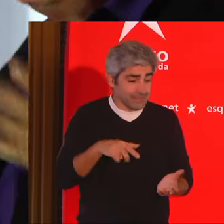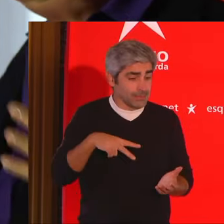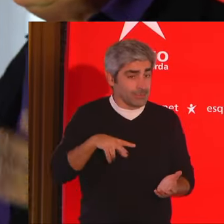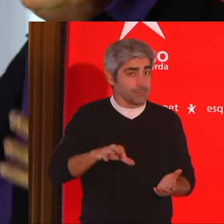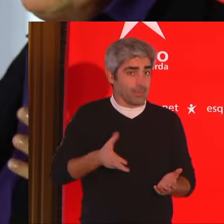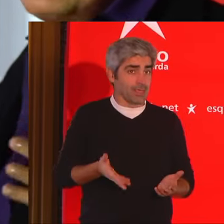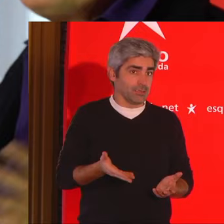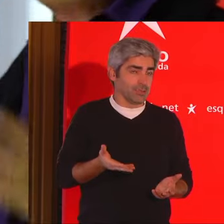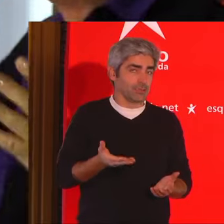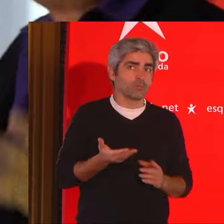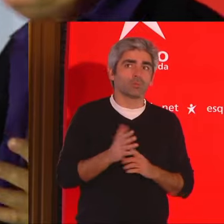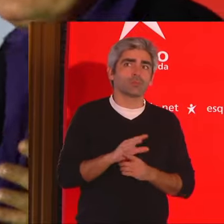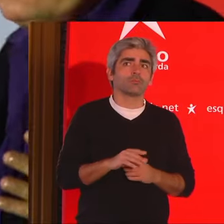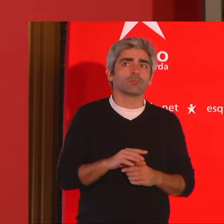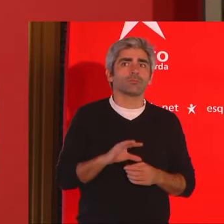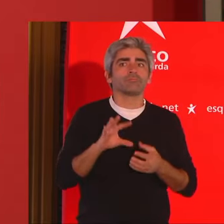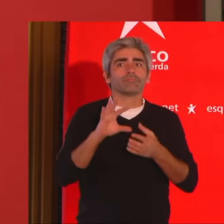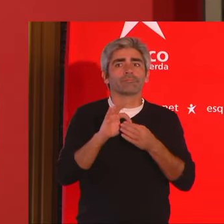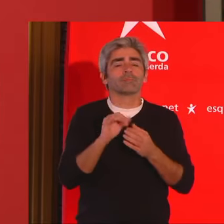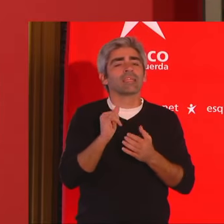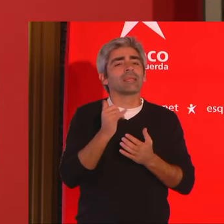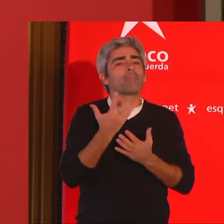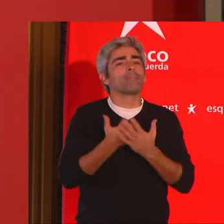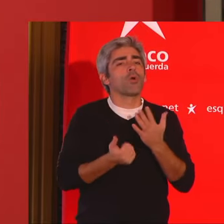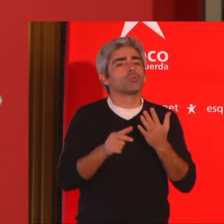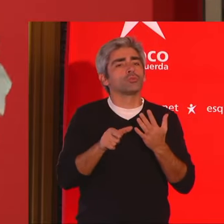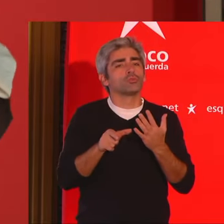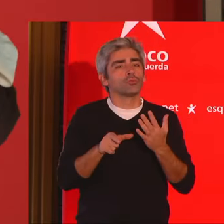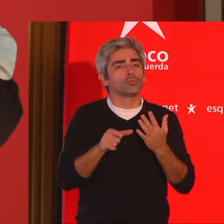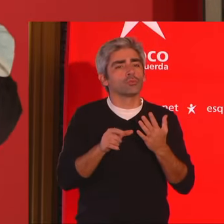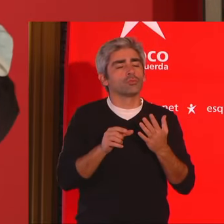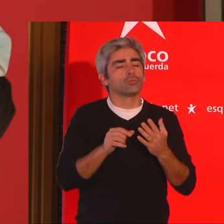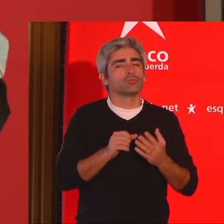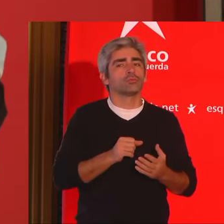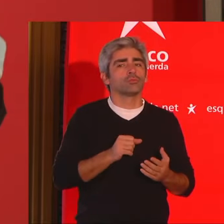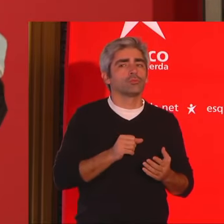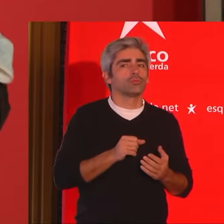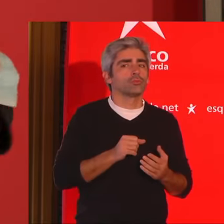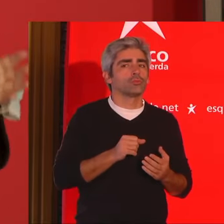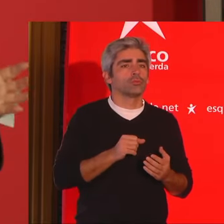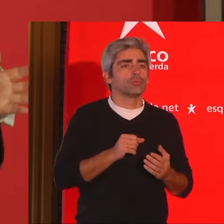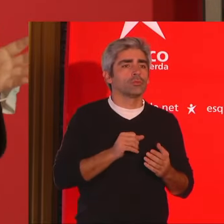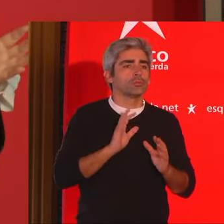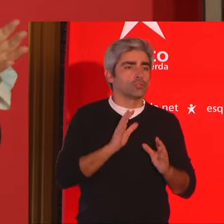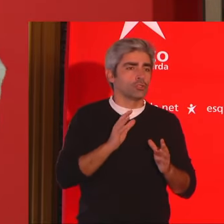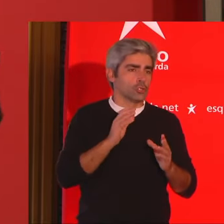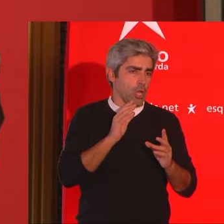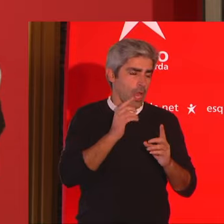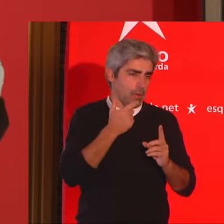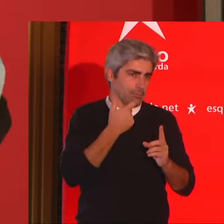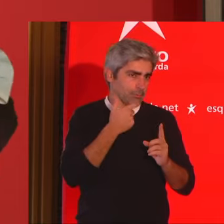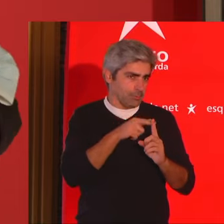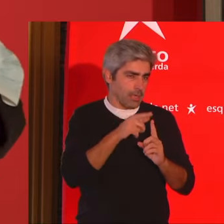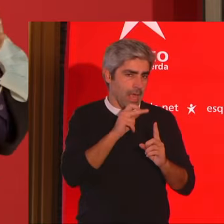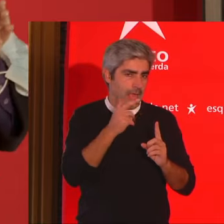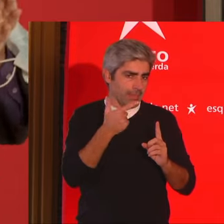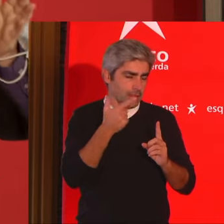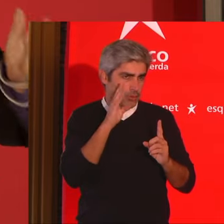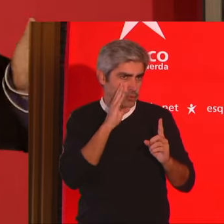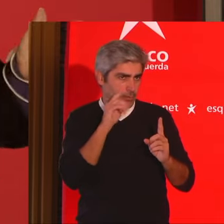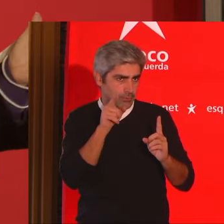relativamente, por exemplo, a impostos já identificados pela autoridade